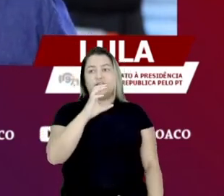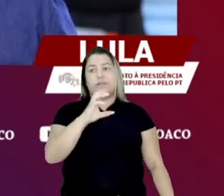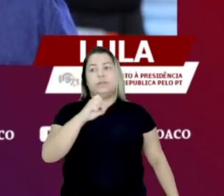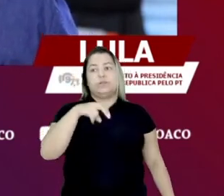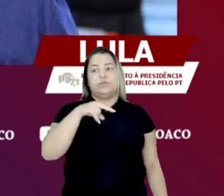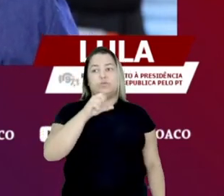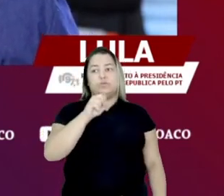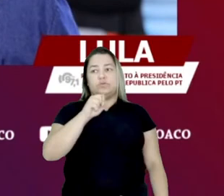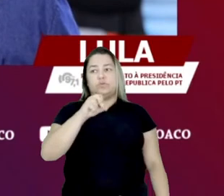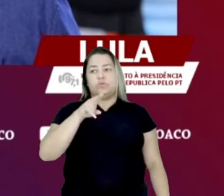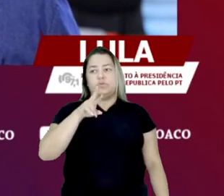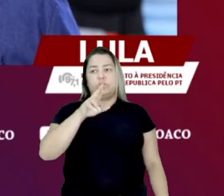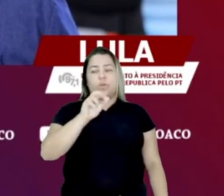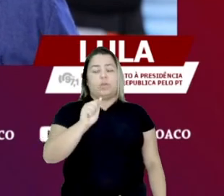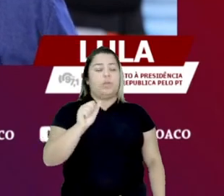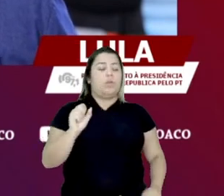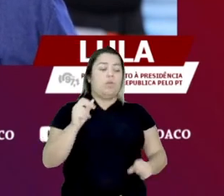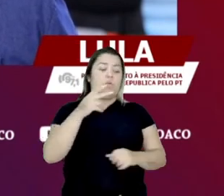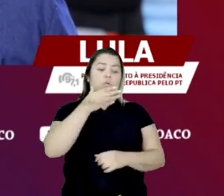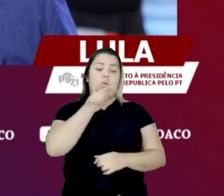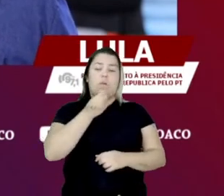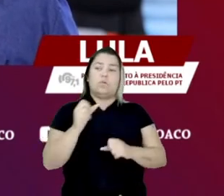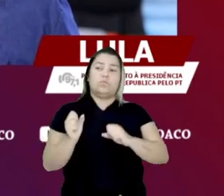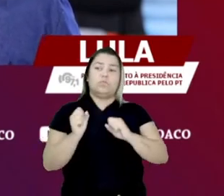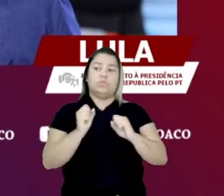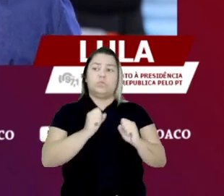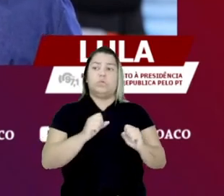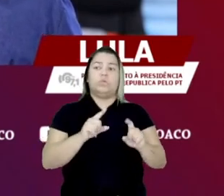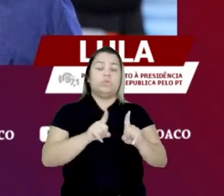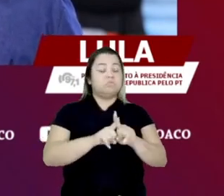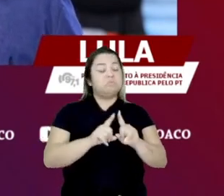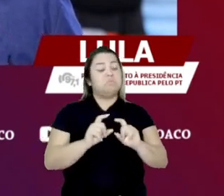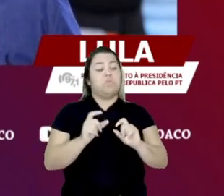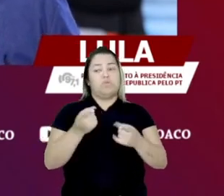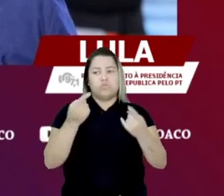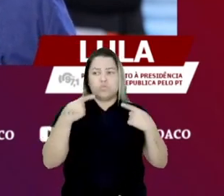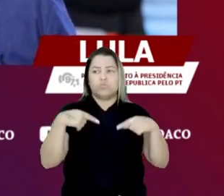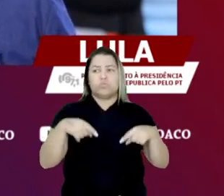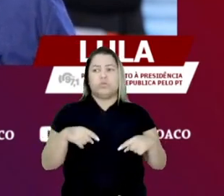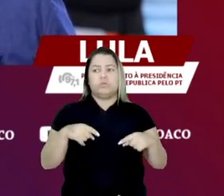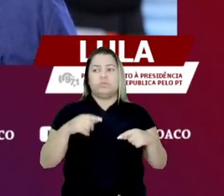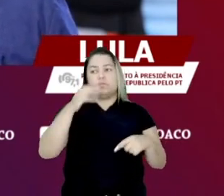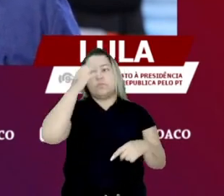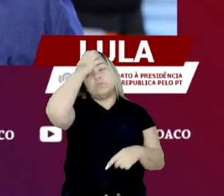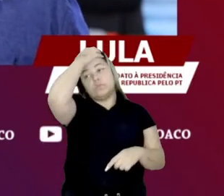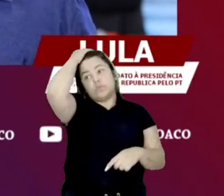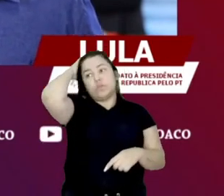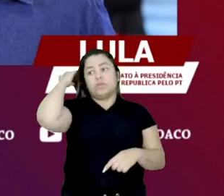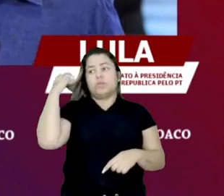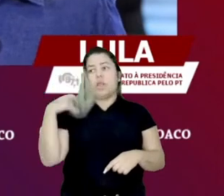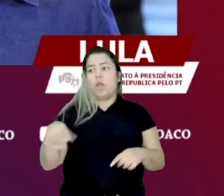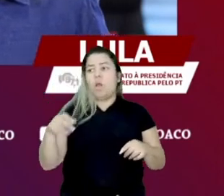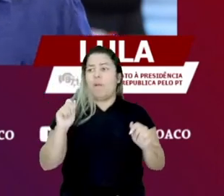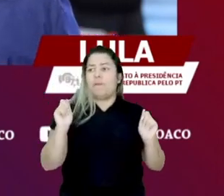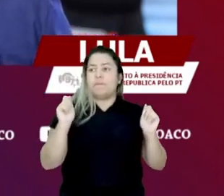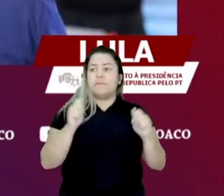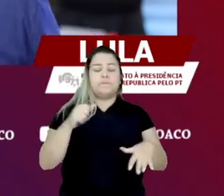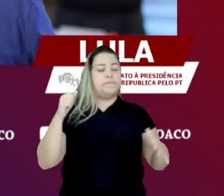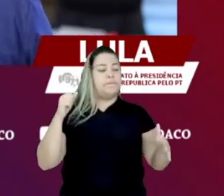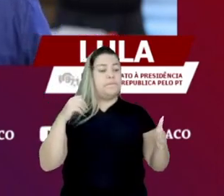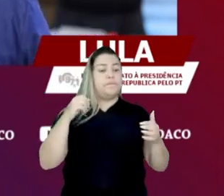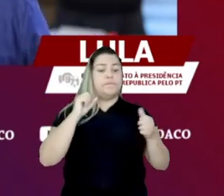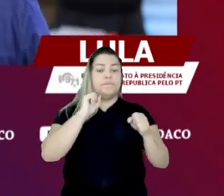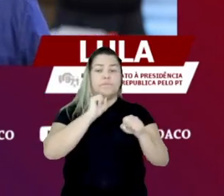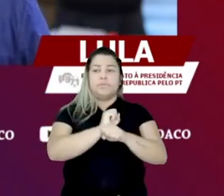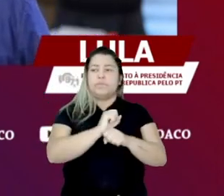Ninguém quer censura. O que a gente quer é que os meios de comunicação sejam efetivamente